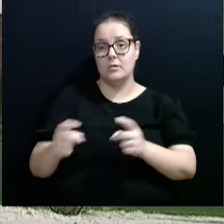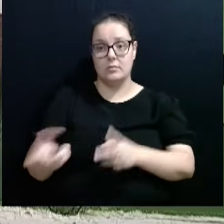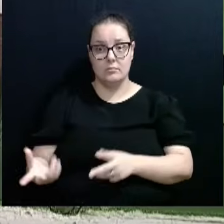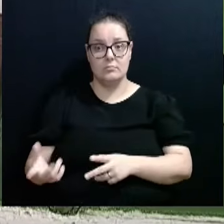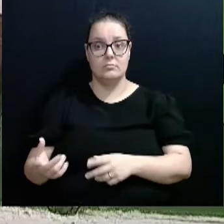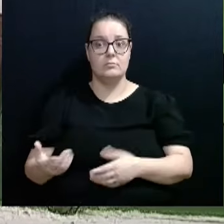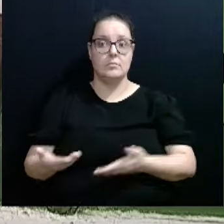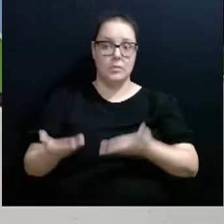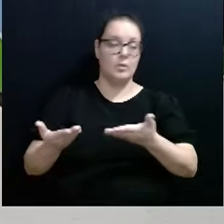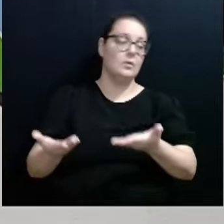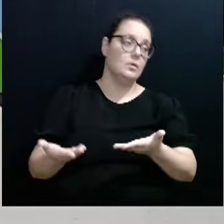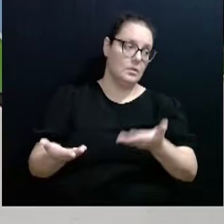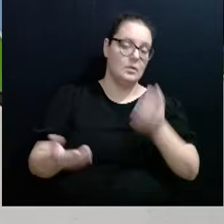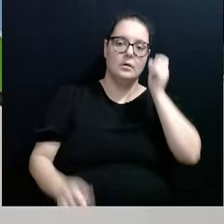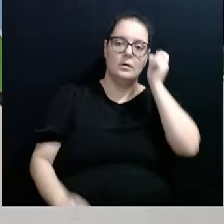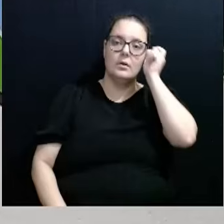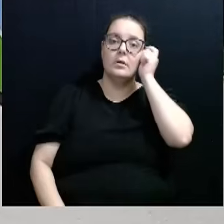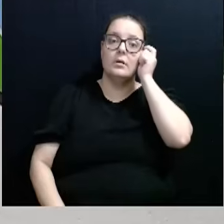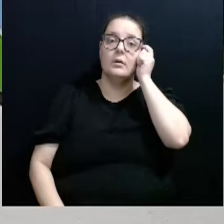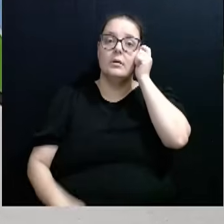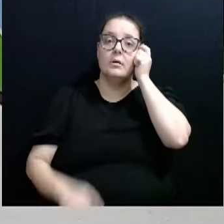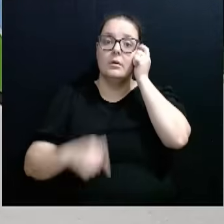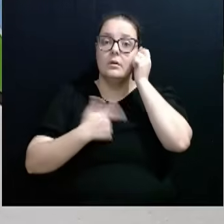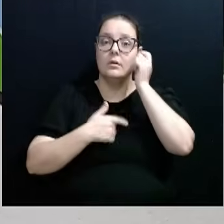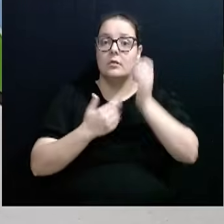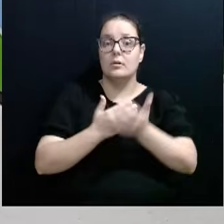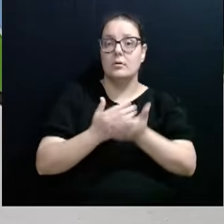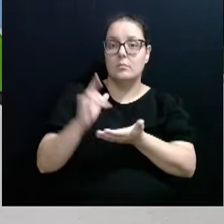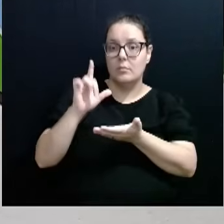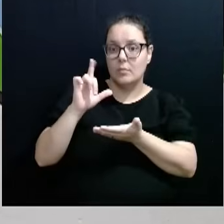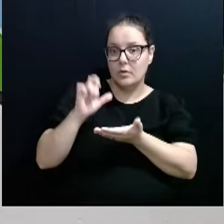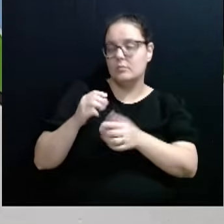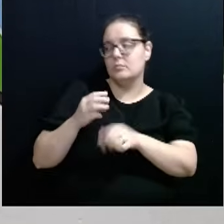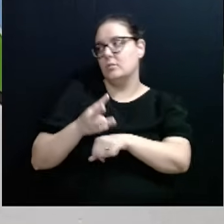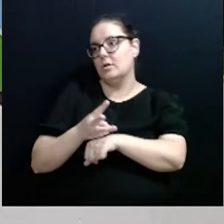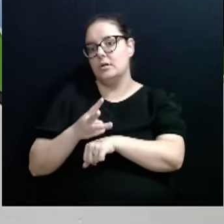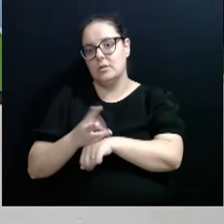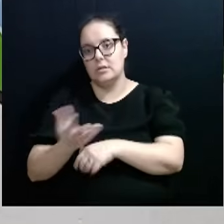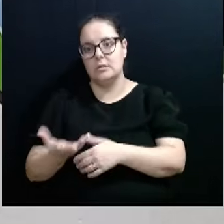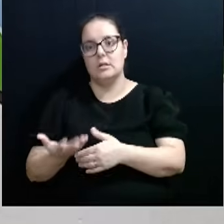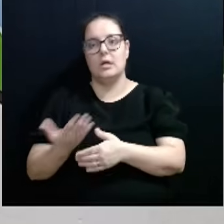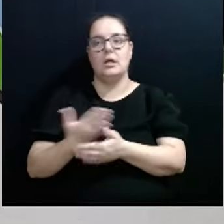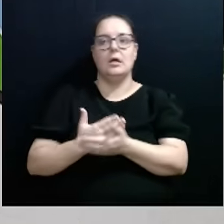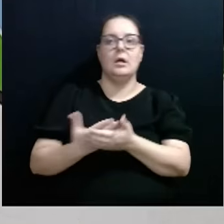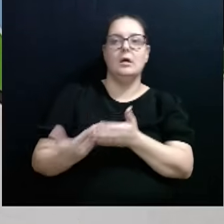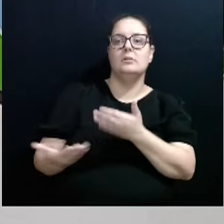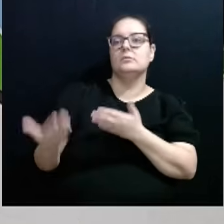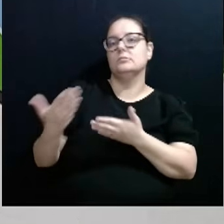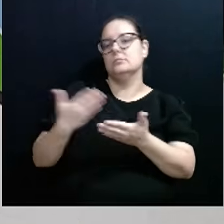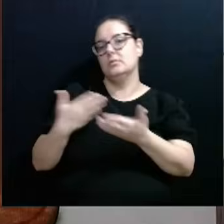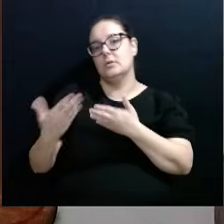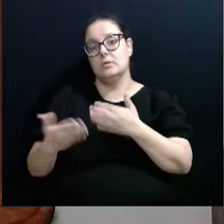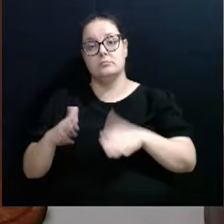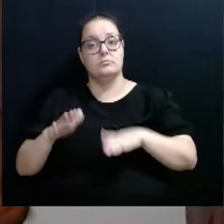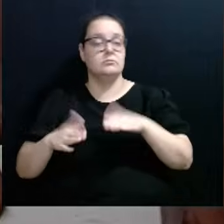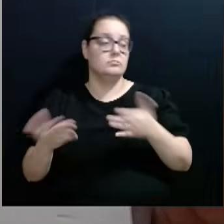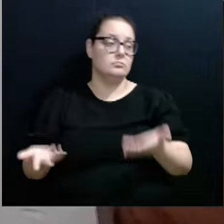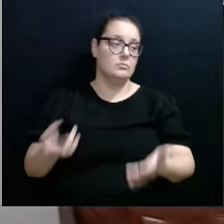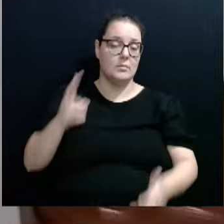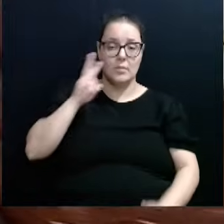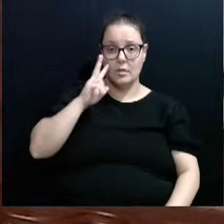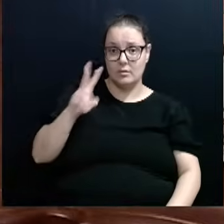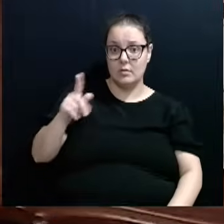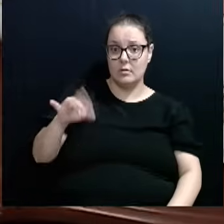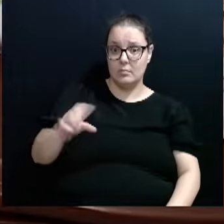oferecem. Então a gente começa pedindo uma foto no WhatsApp e aí começa a negociação, muitas vezes vai ver a peça, muitas vezes